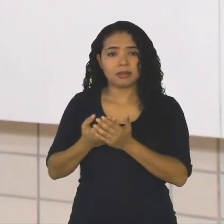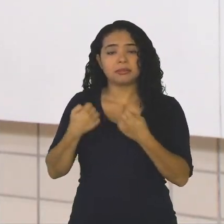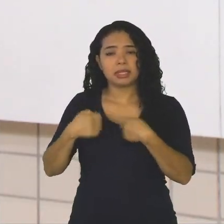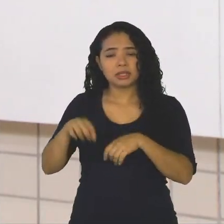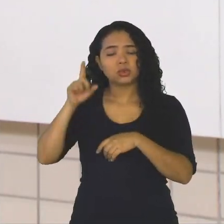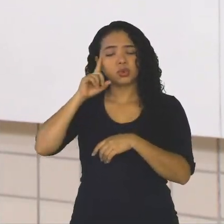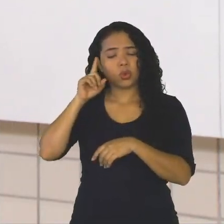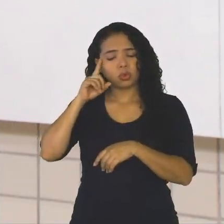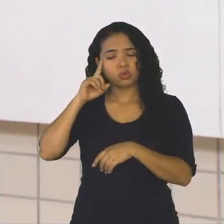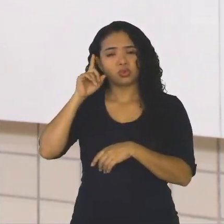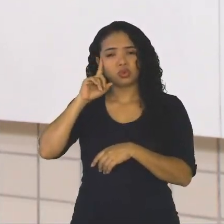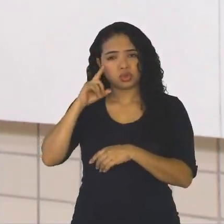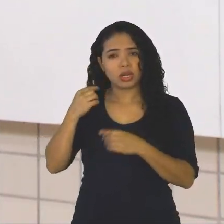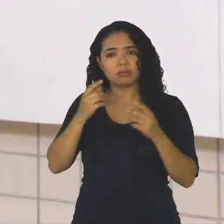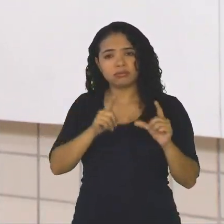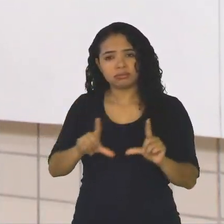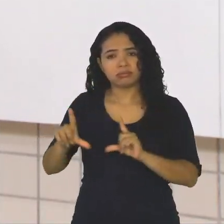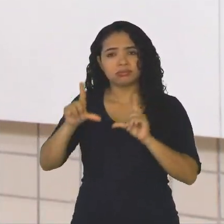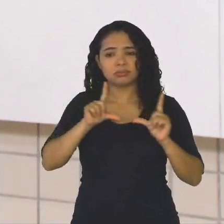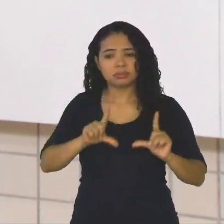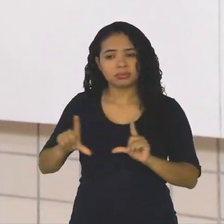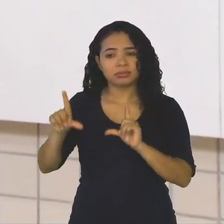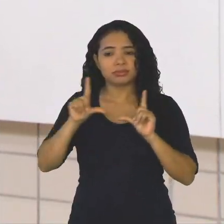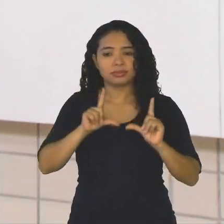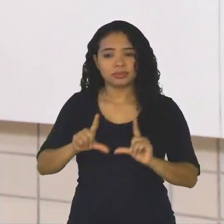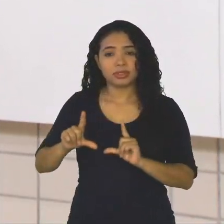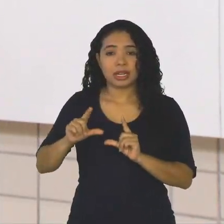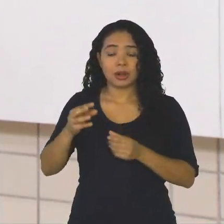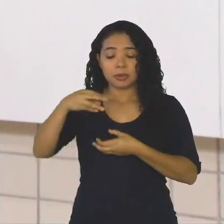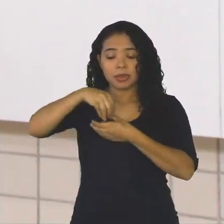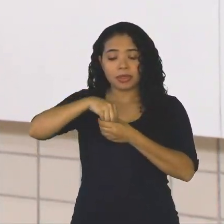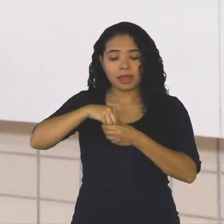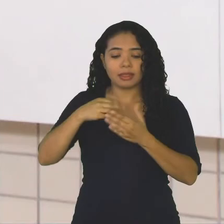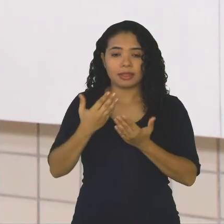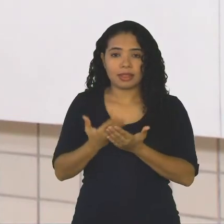de aula mesmo, como se estivesse dentro da sala de aula. Então,